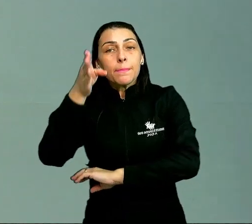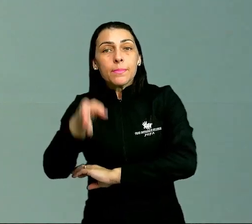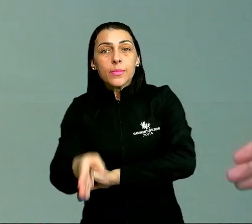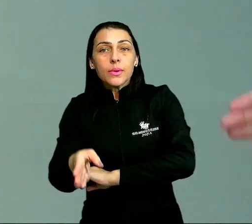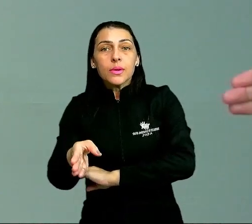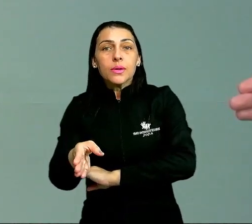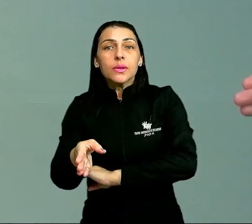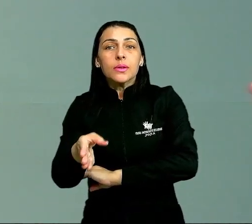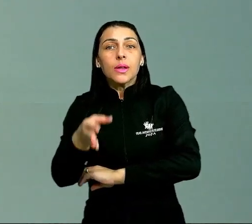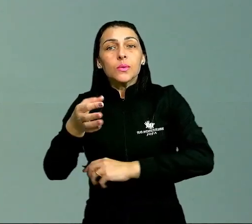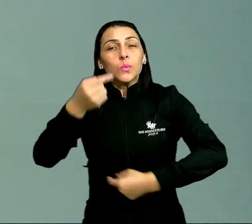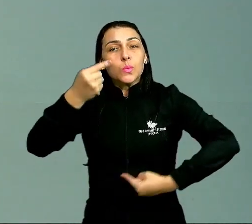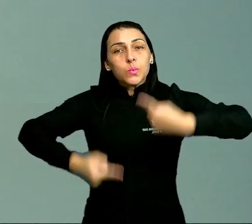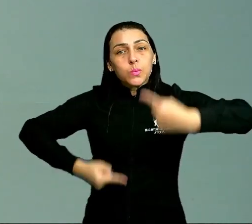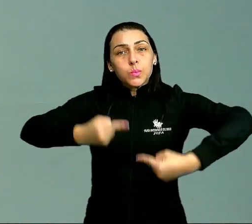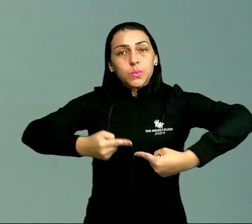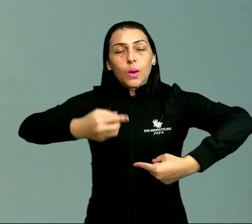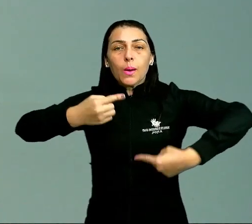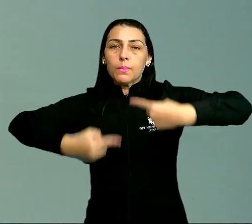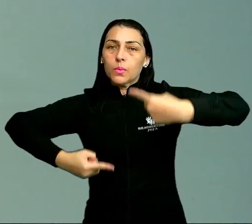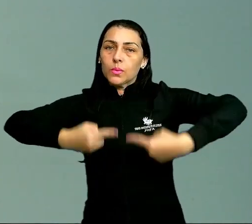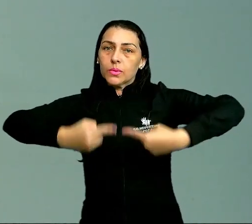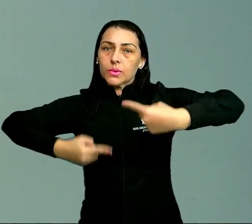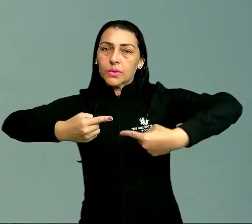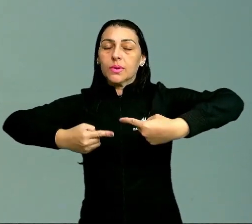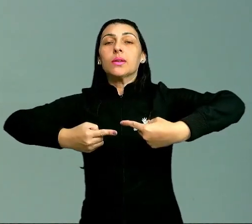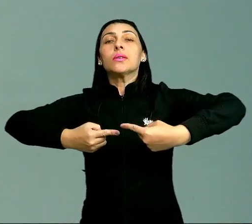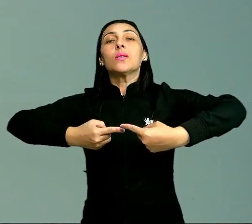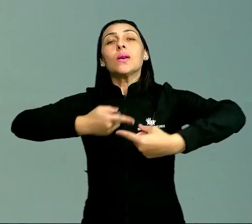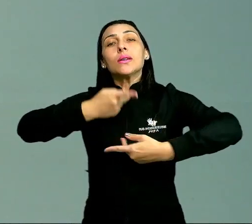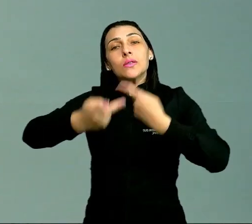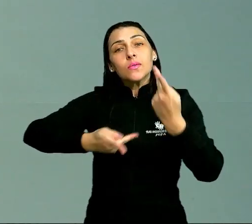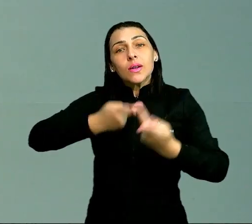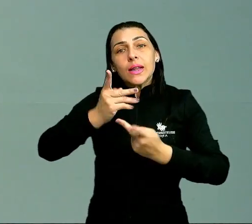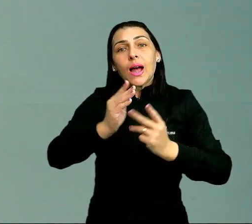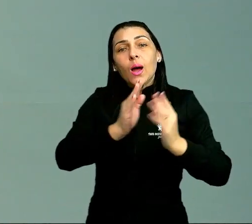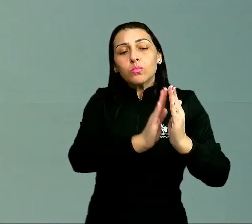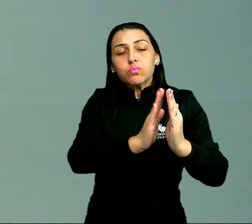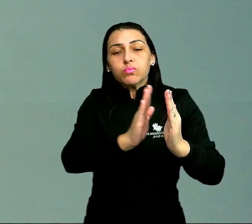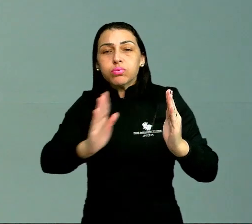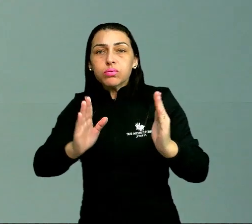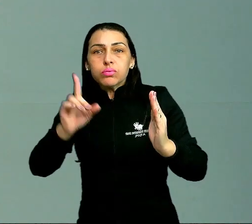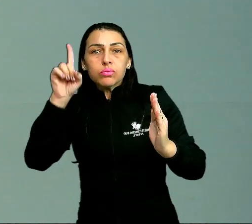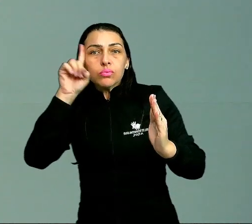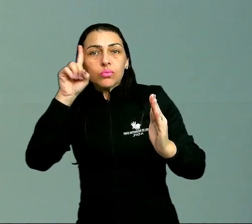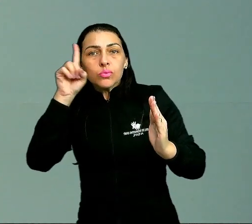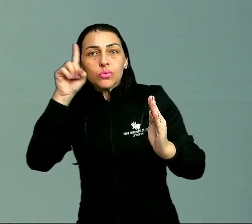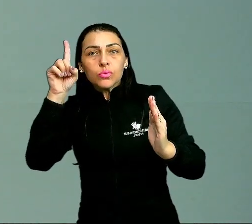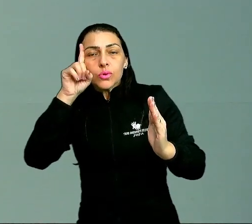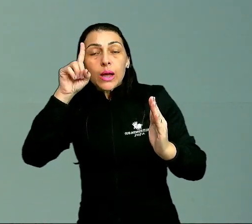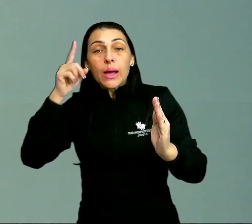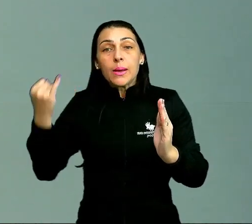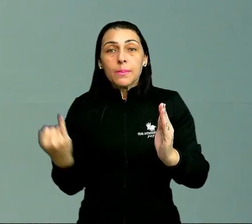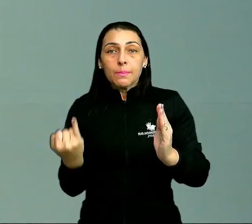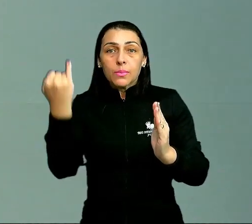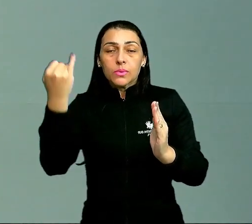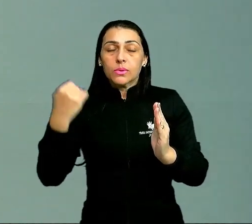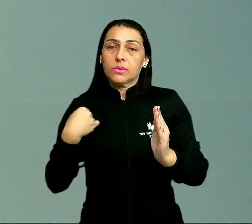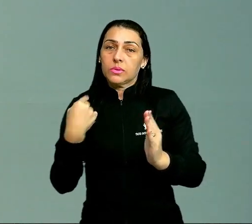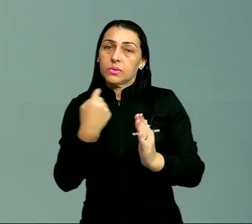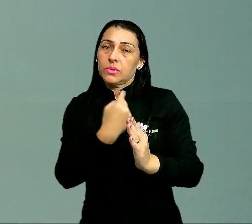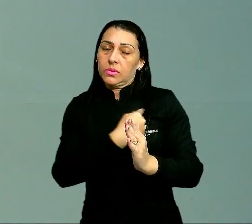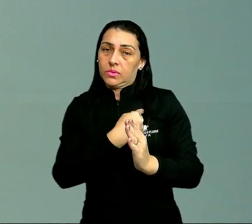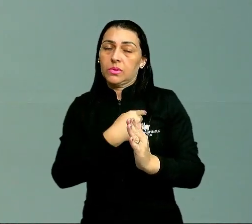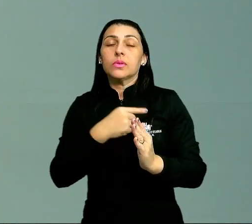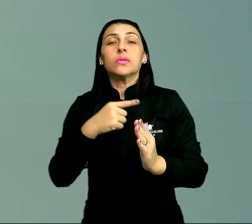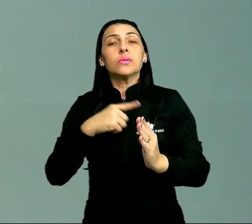das discussões políticas. Então, as falácias estão na ordem do dia. Por isso é importante a gente